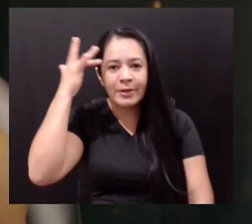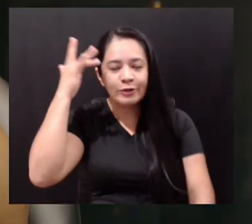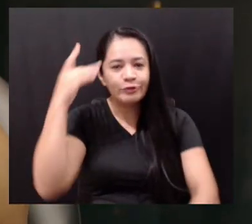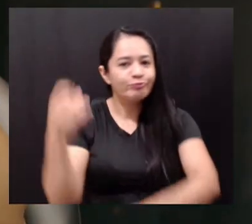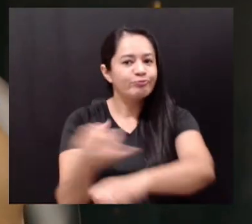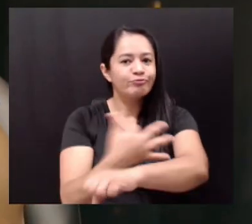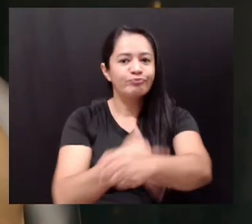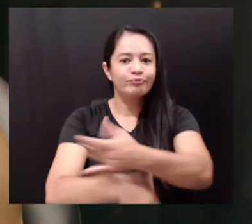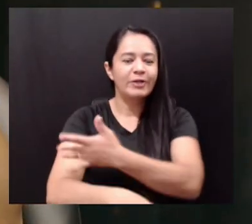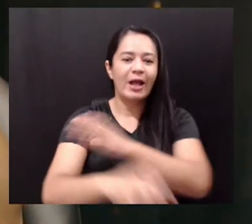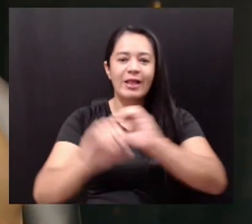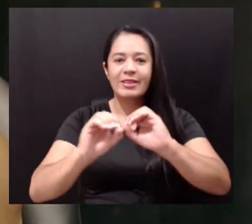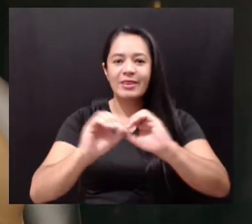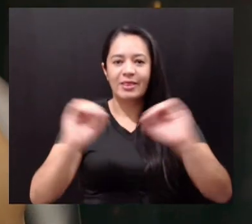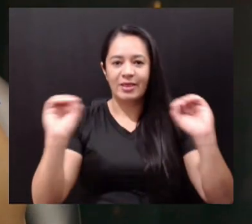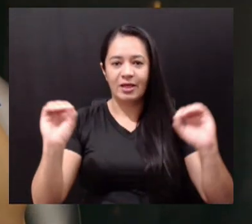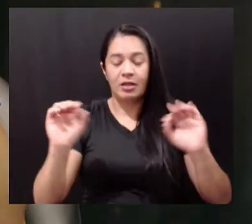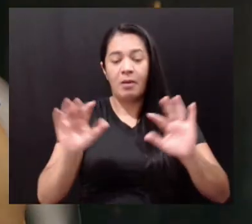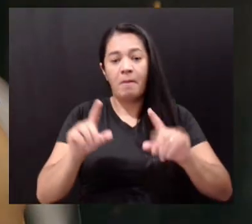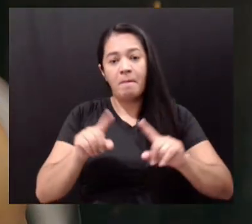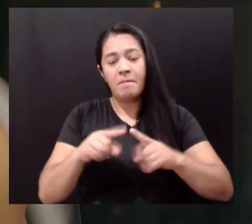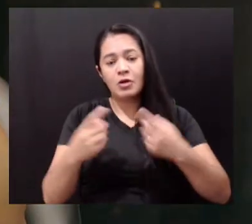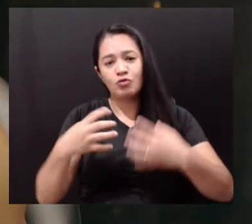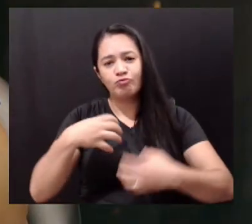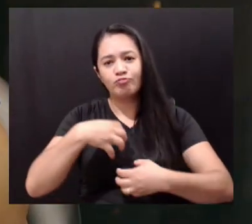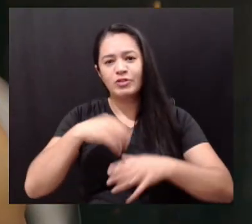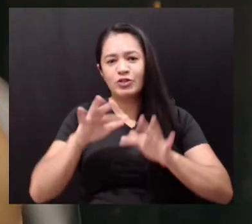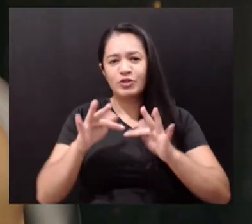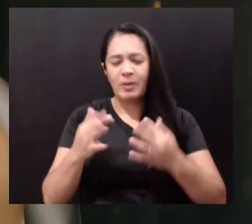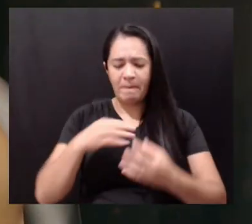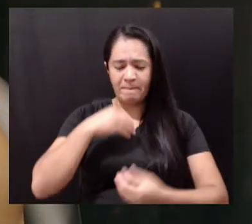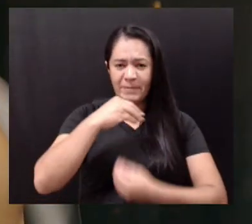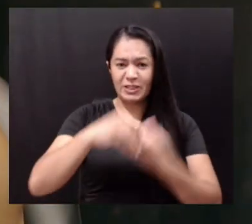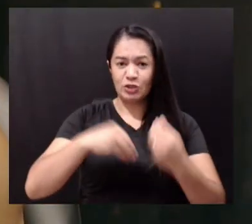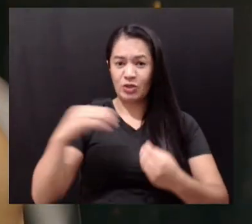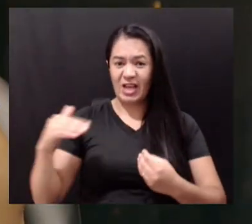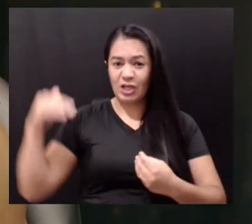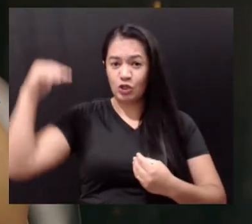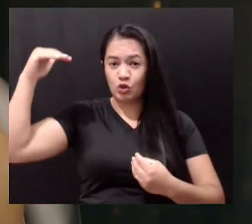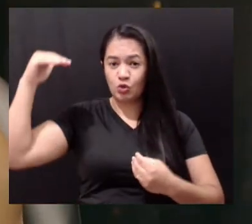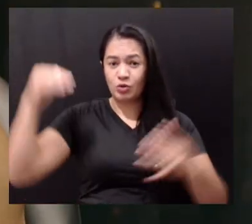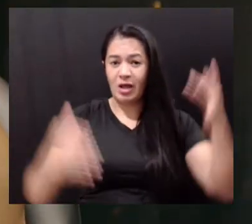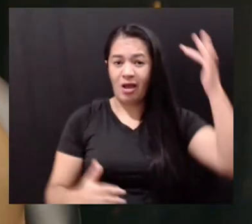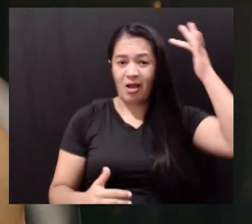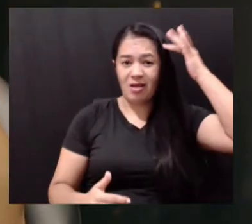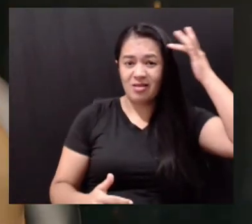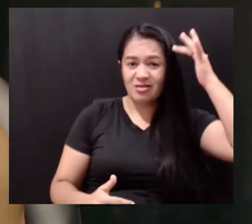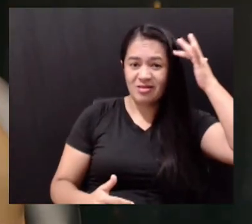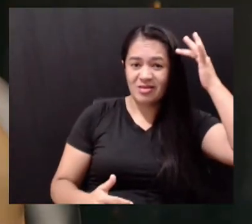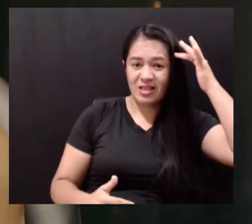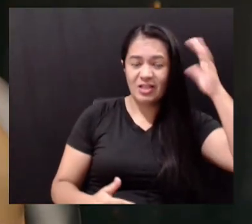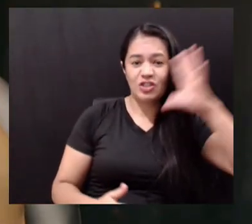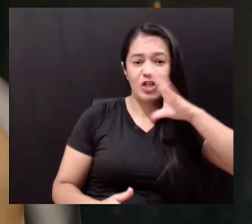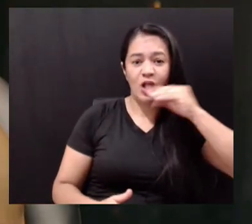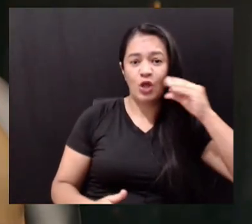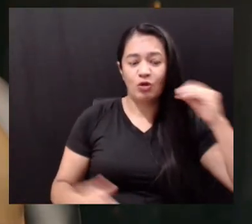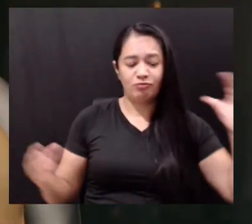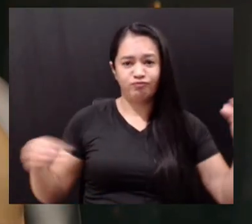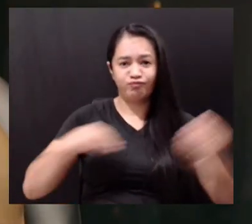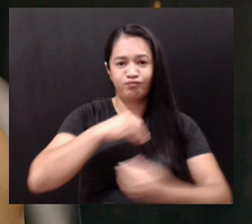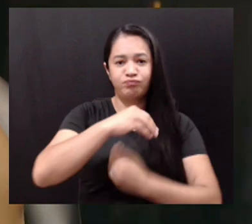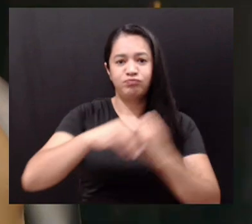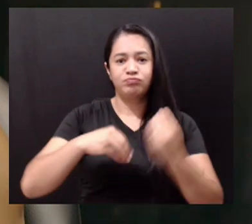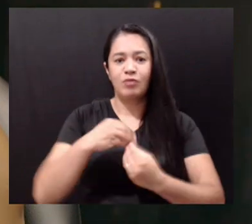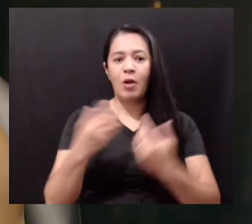de forma bem simples, é uma mistura de um adulto com mentalidade de adolescente. Por isso, no Estúdio Câmara de hoje, nós